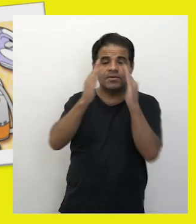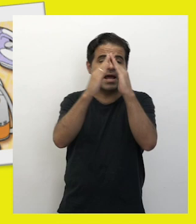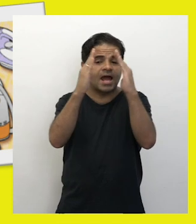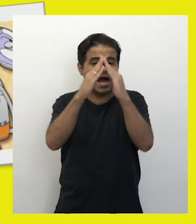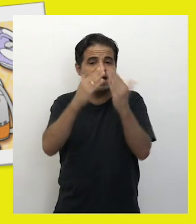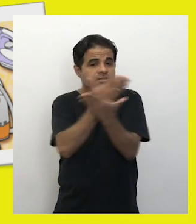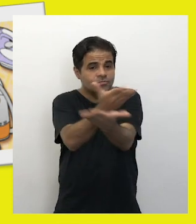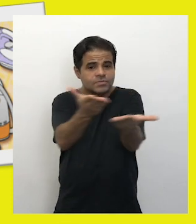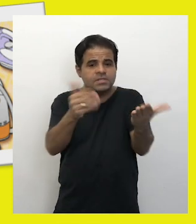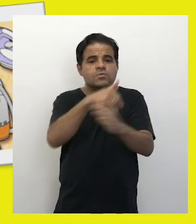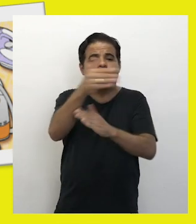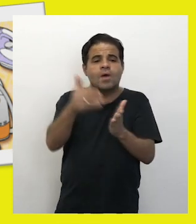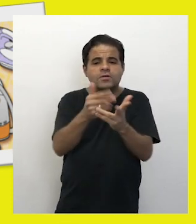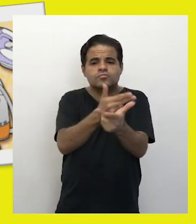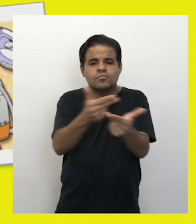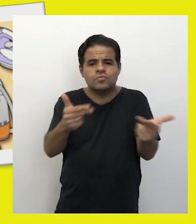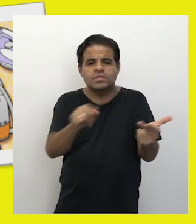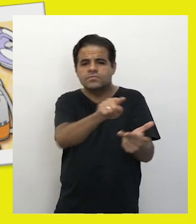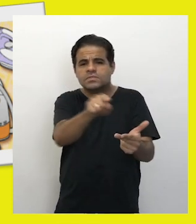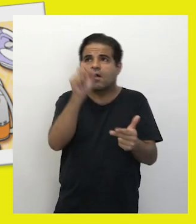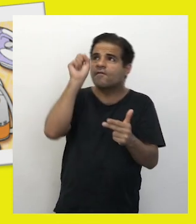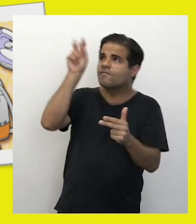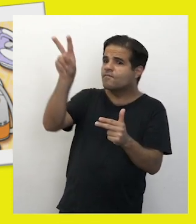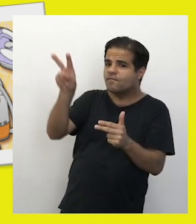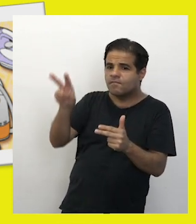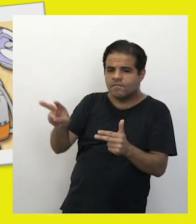vocês quais coisas você vê.